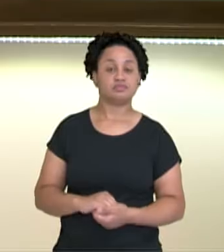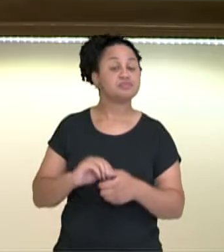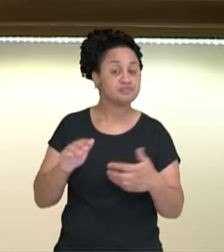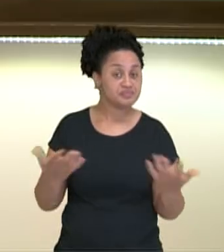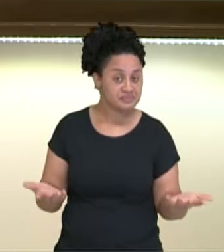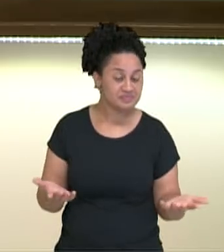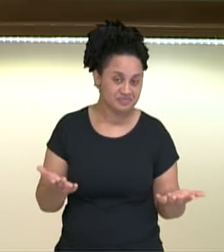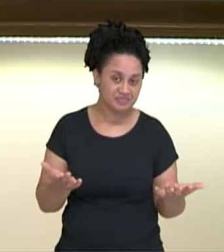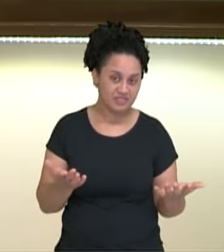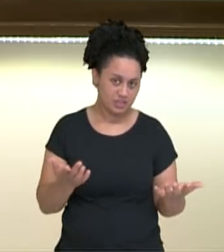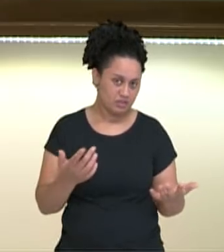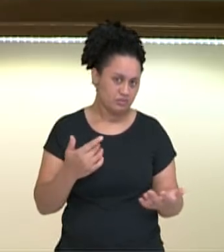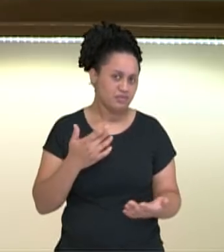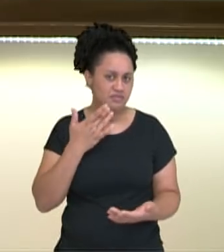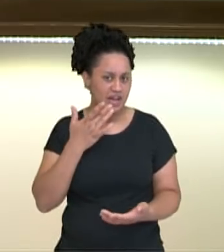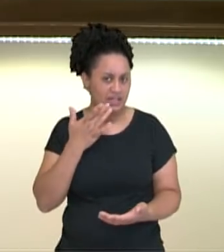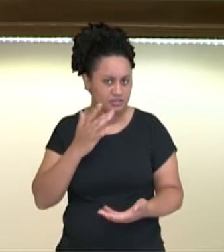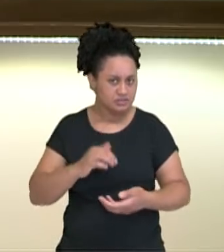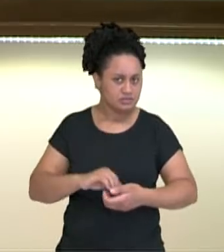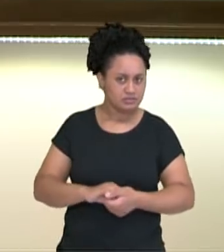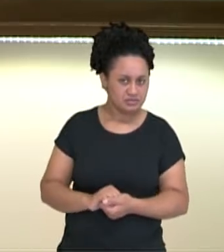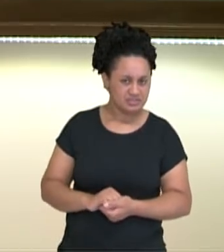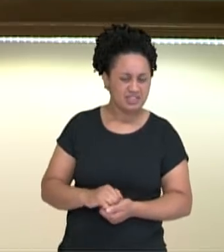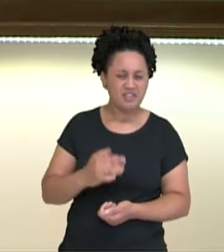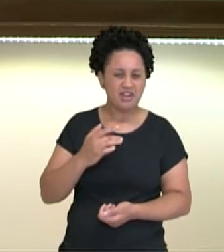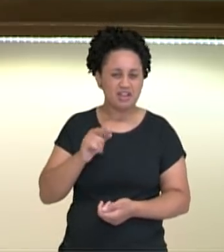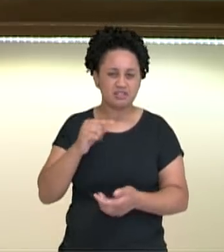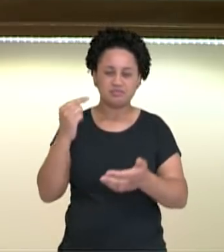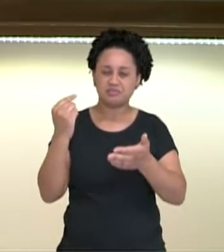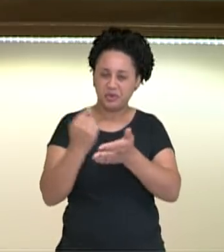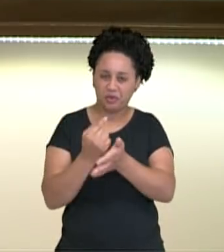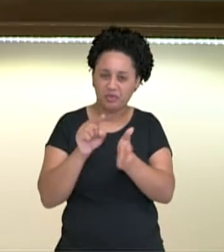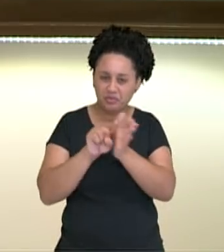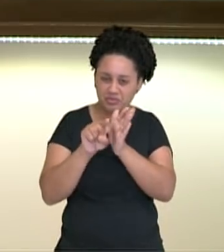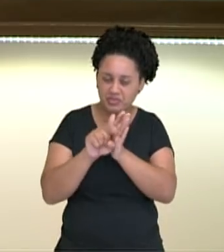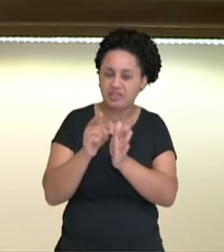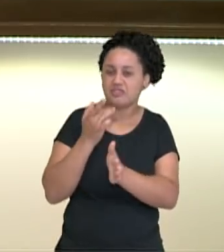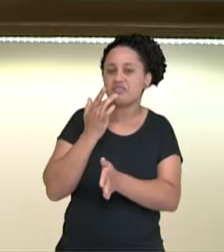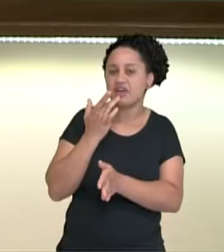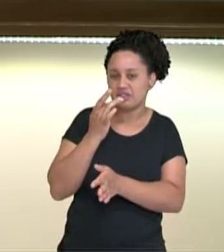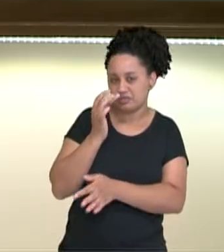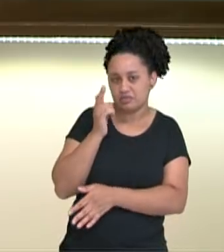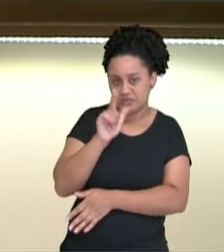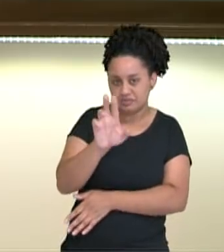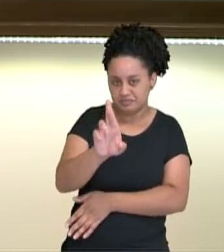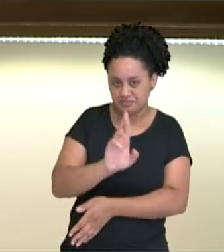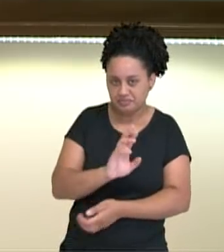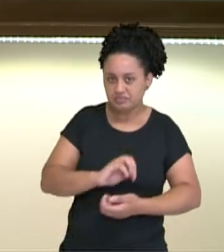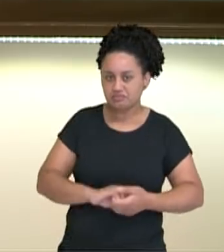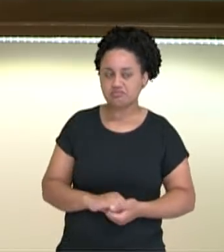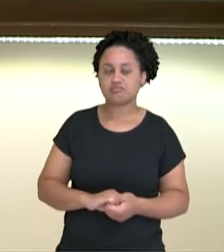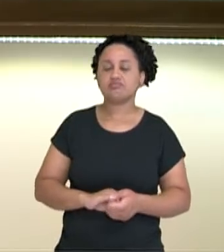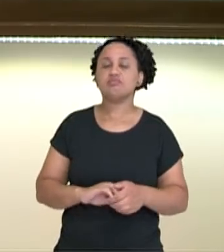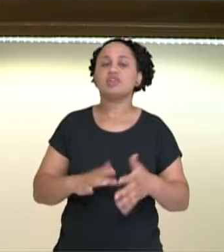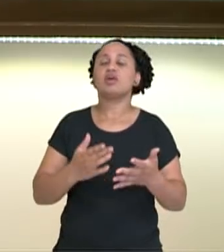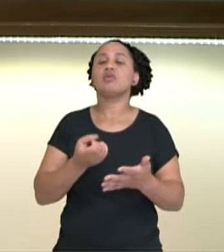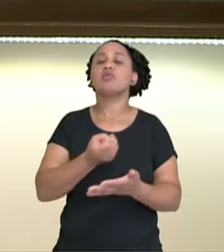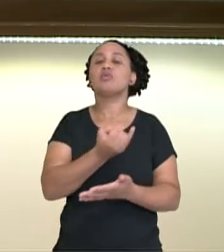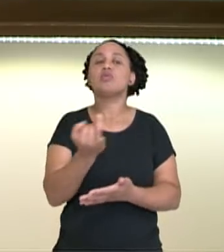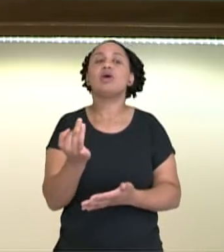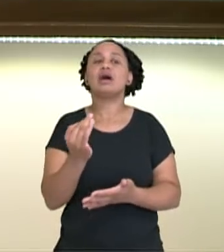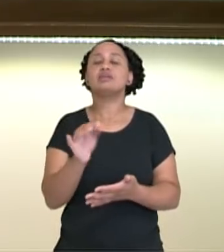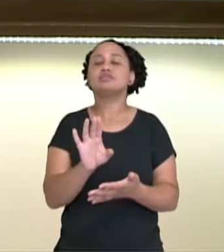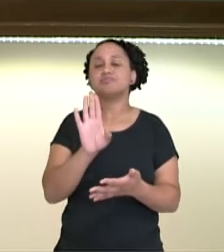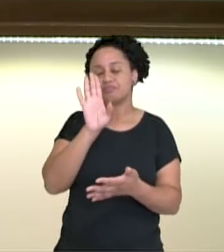E aí, pessoal? Tranquilo? Moleza esse quiz, hein? Responderam? Então, quais as